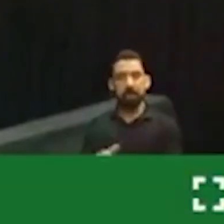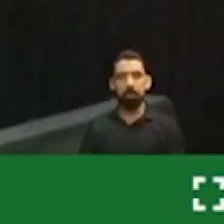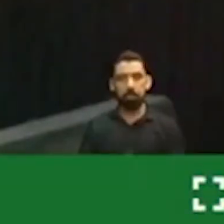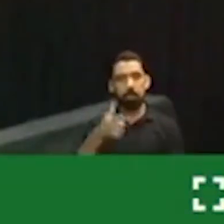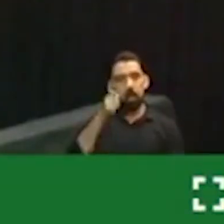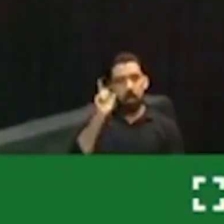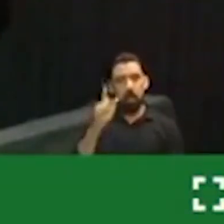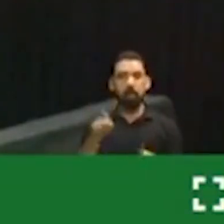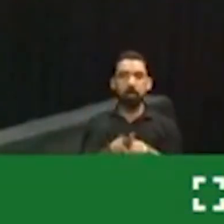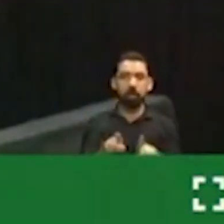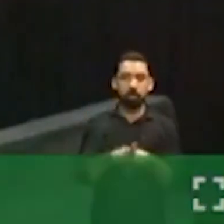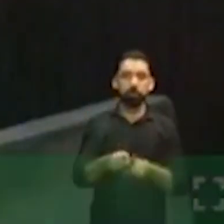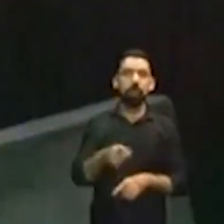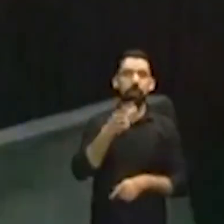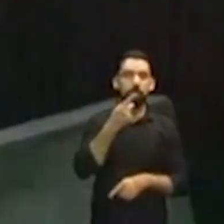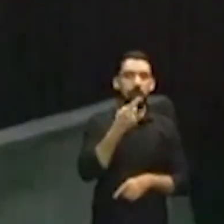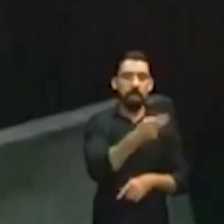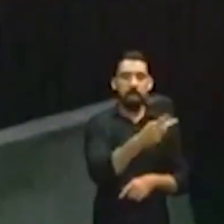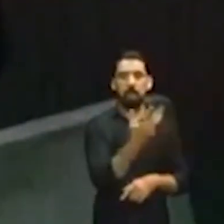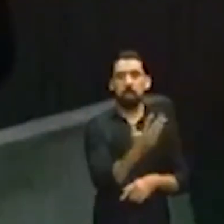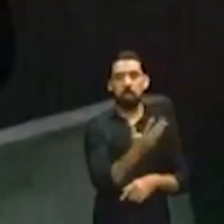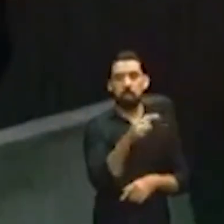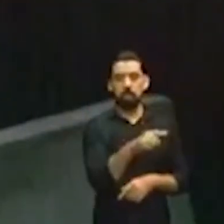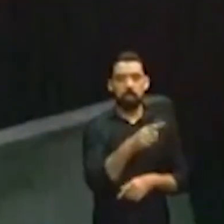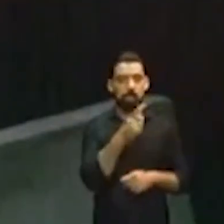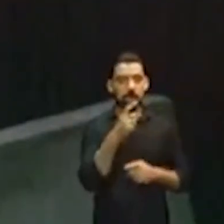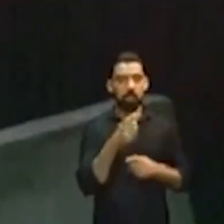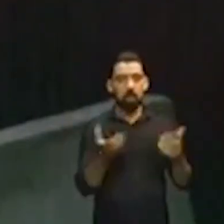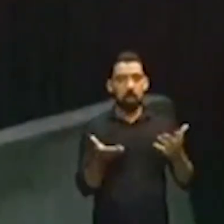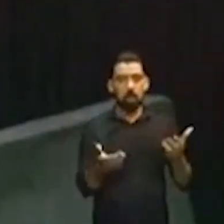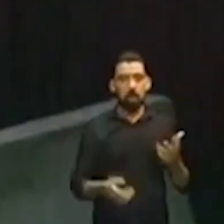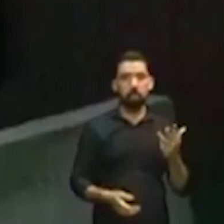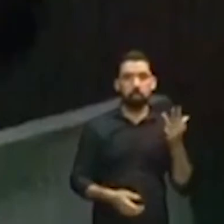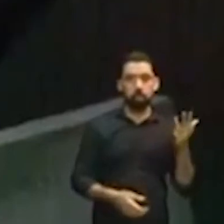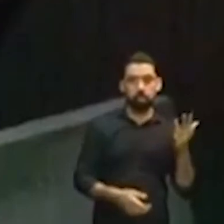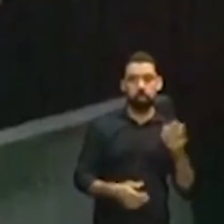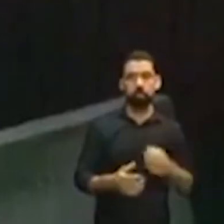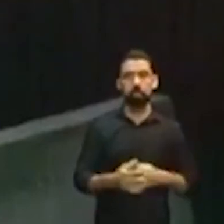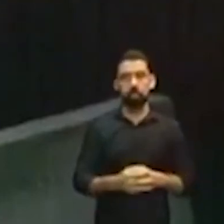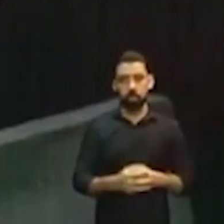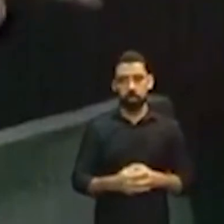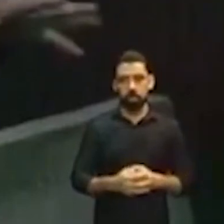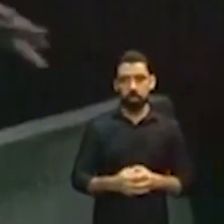Ontem mesmo esculhambava o Lula. Esculhambava o Lula. Hoje o Lula, para ele,